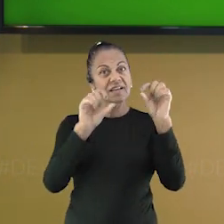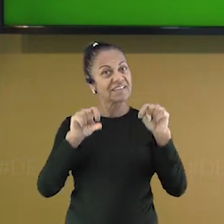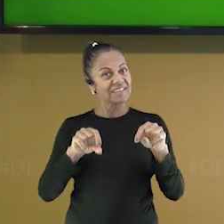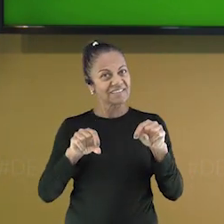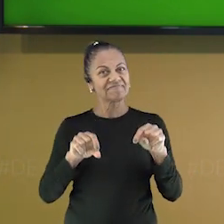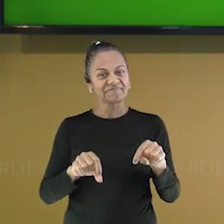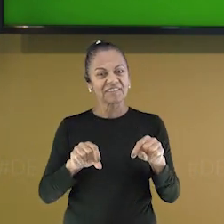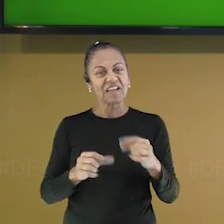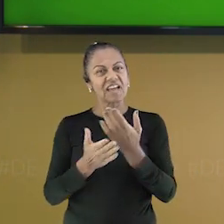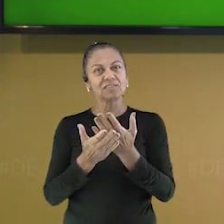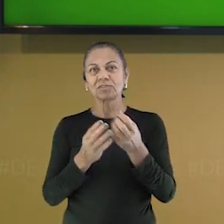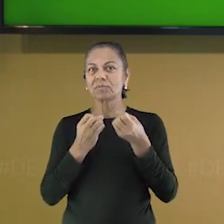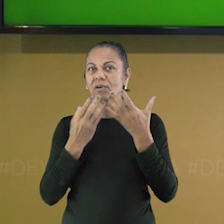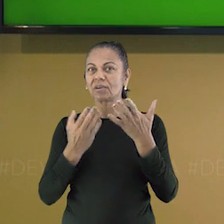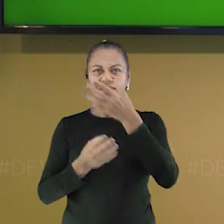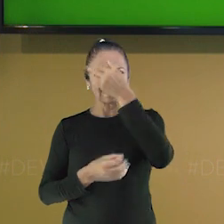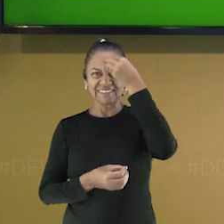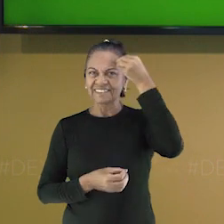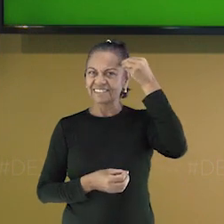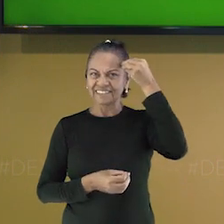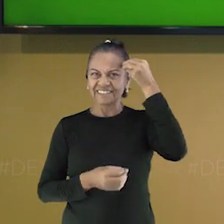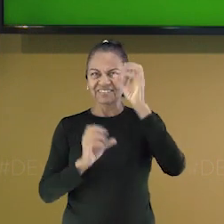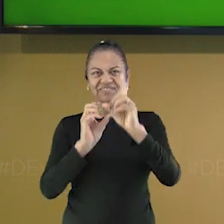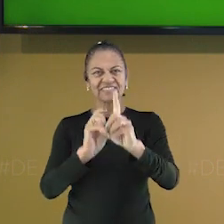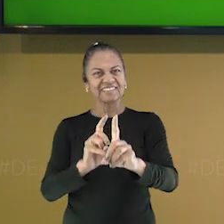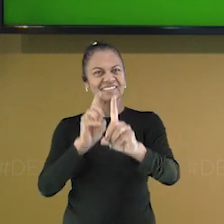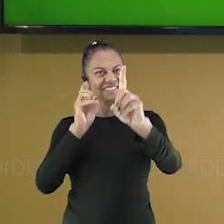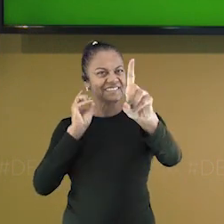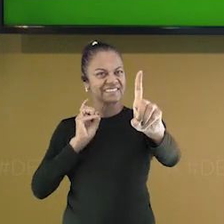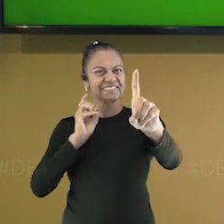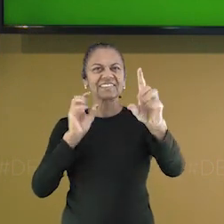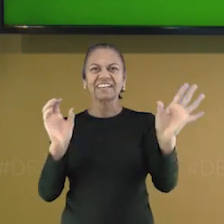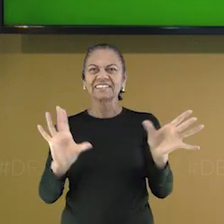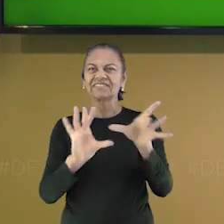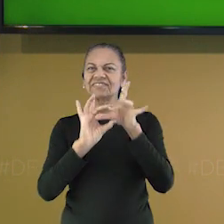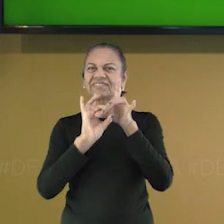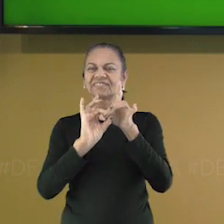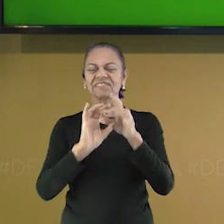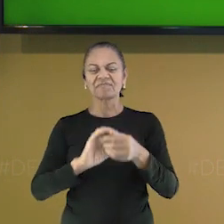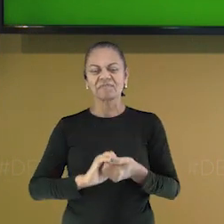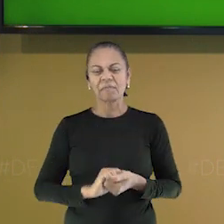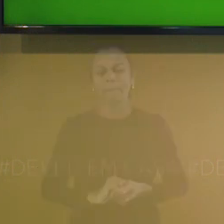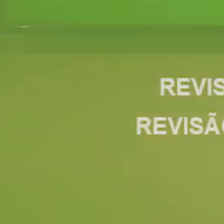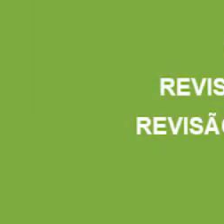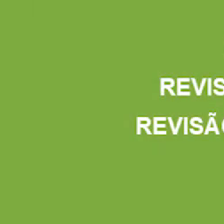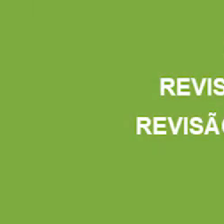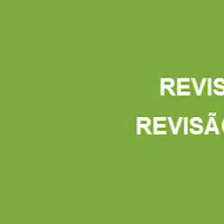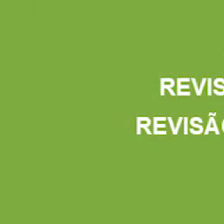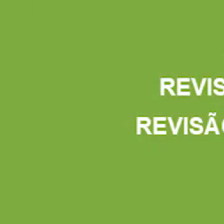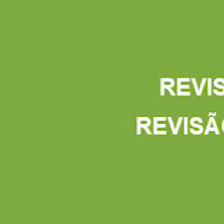nossa programação, bons estudos e não se esqueçam, mesmo distantes, estamos juntos.